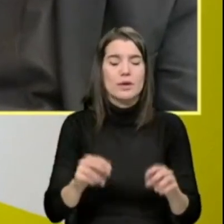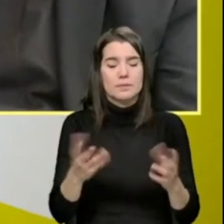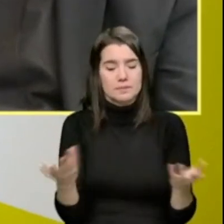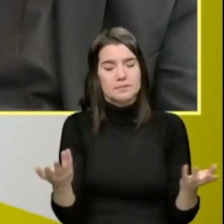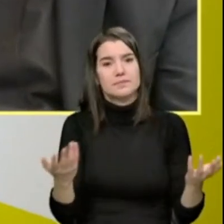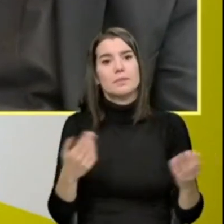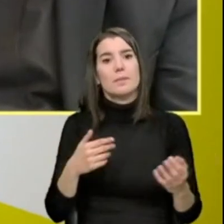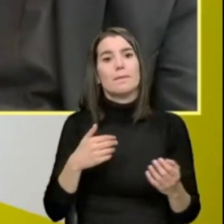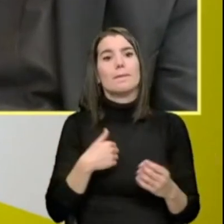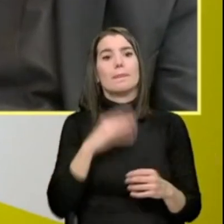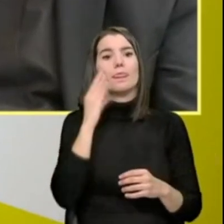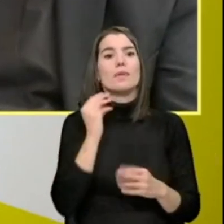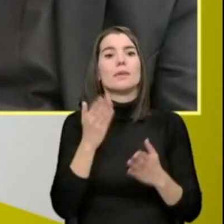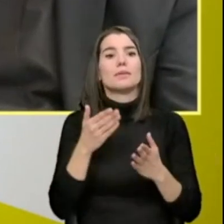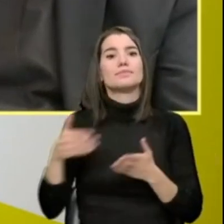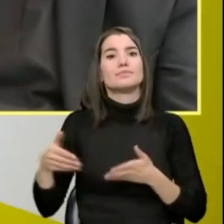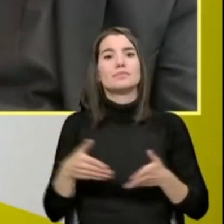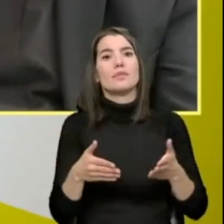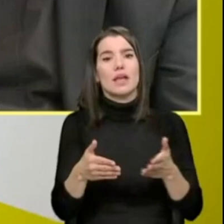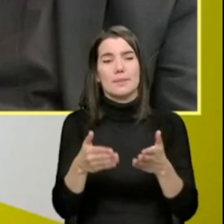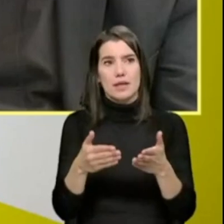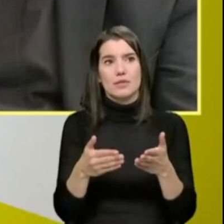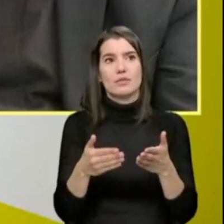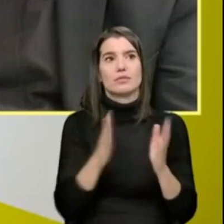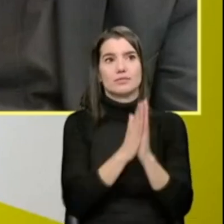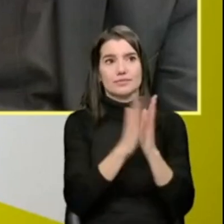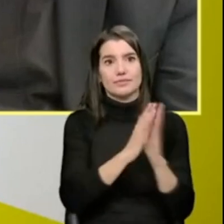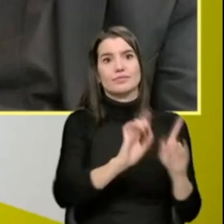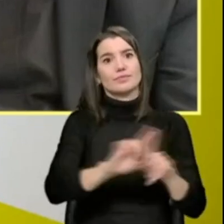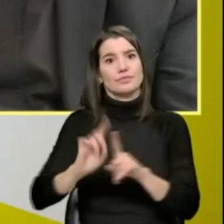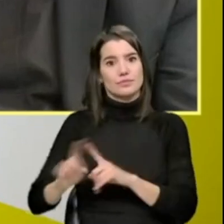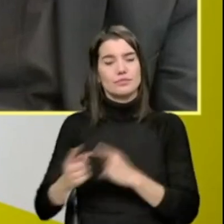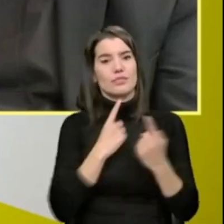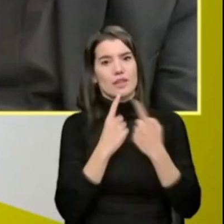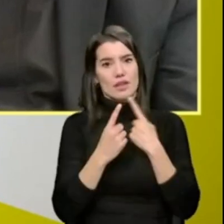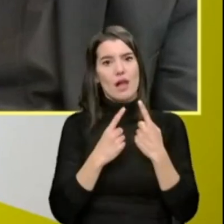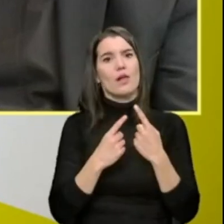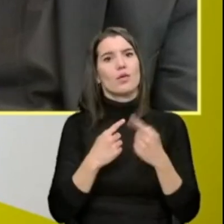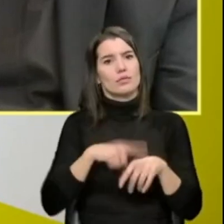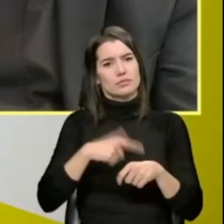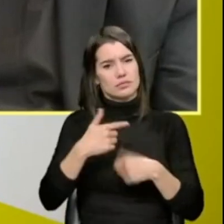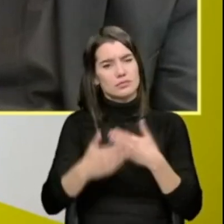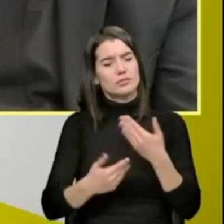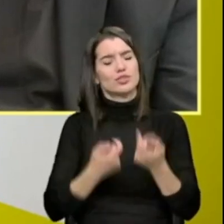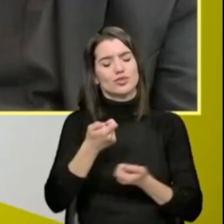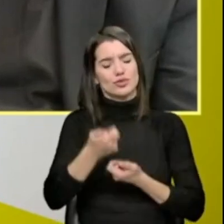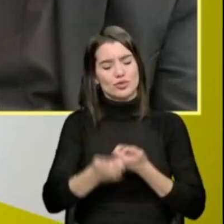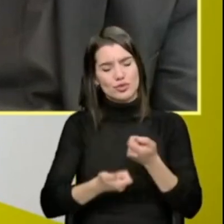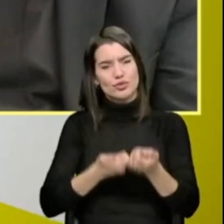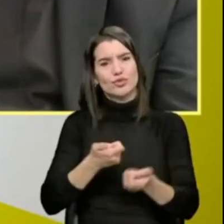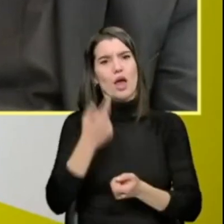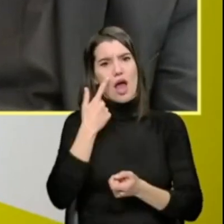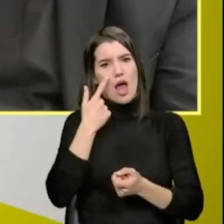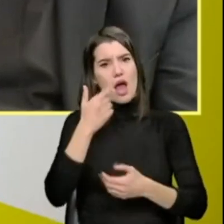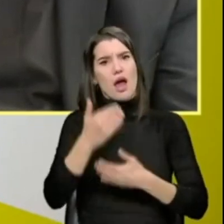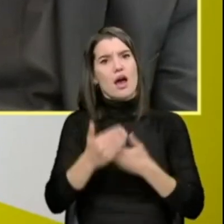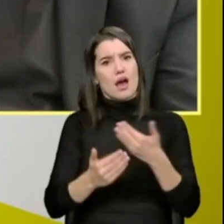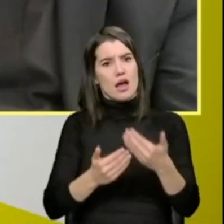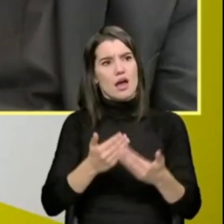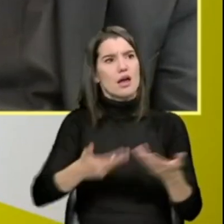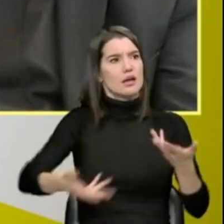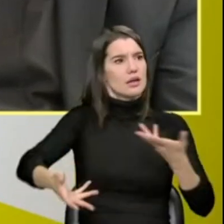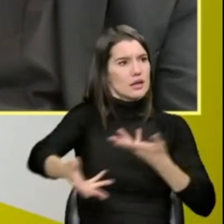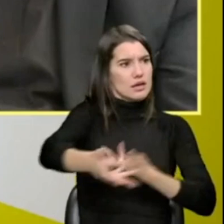que o caminho do diálogo interreligioso foi um caminho que se está a fazer, que se continua a